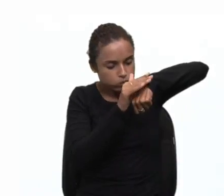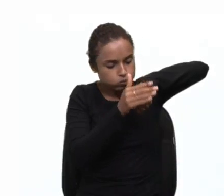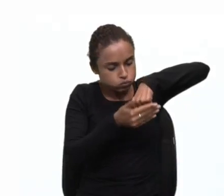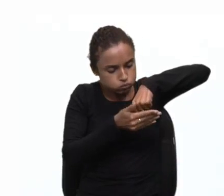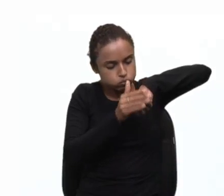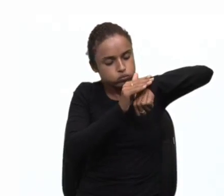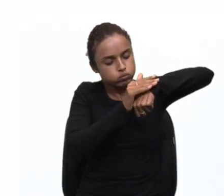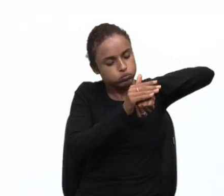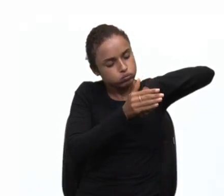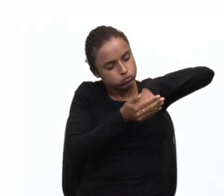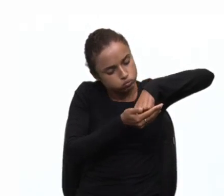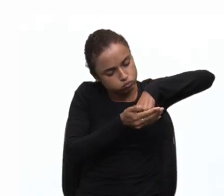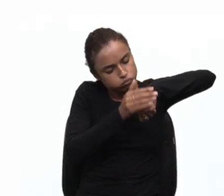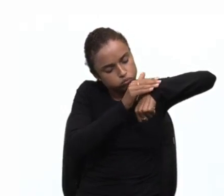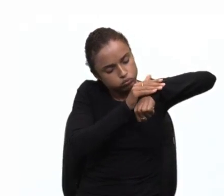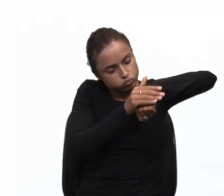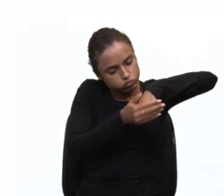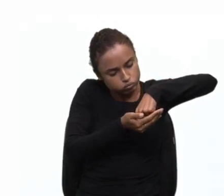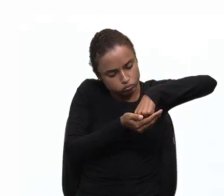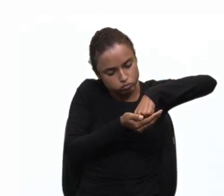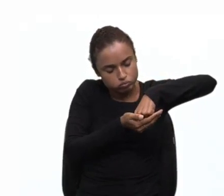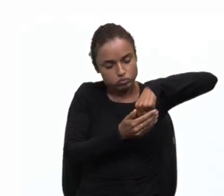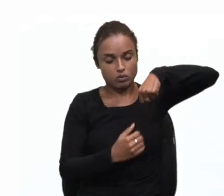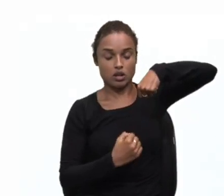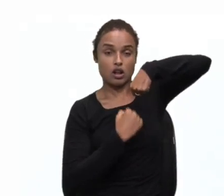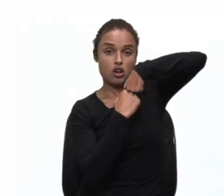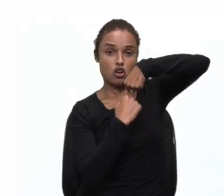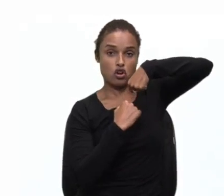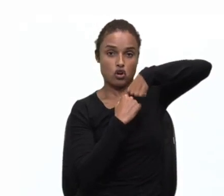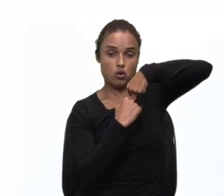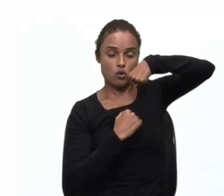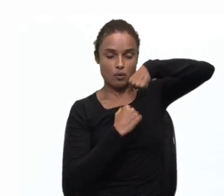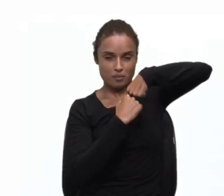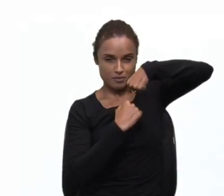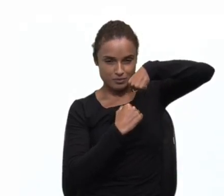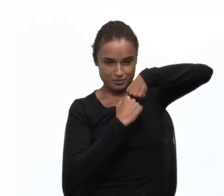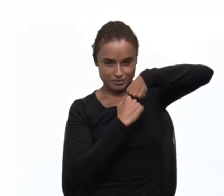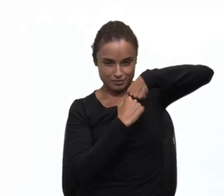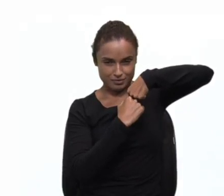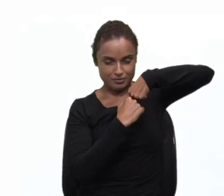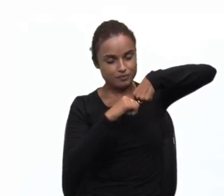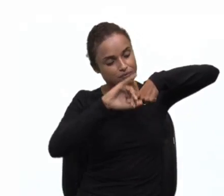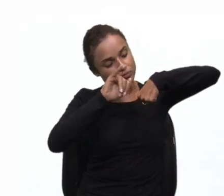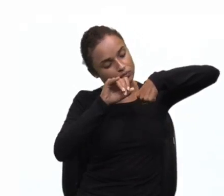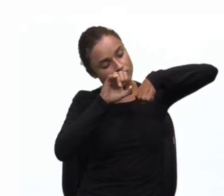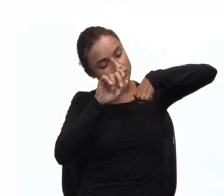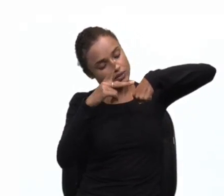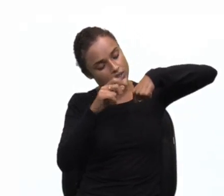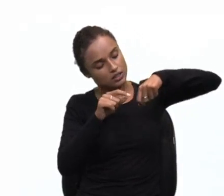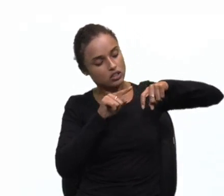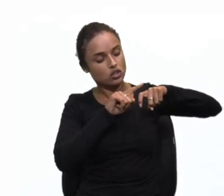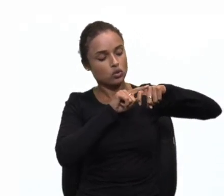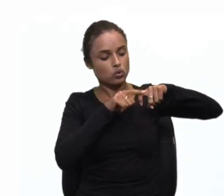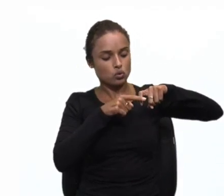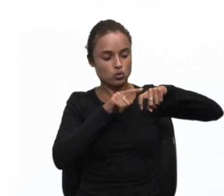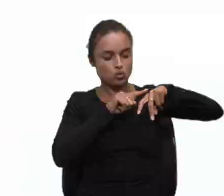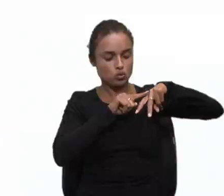naquela articulação, na articulação do joelho, tá certo?